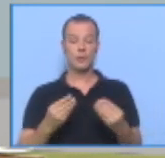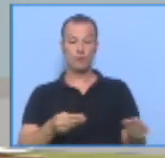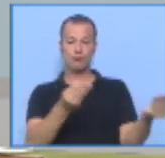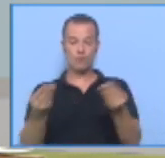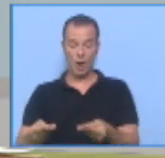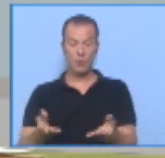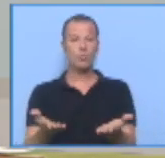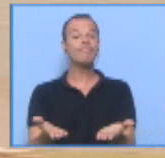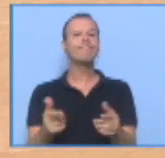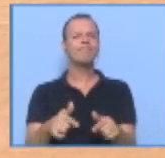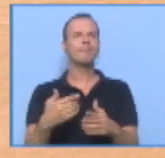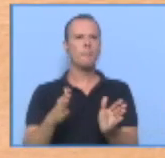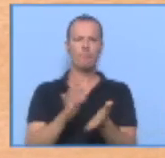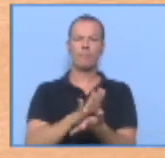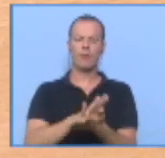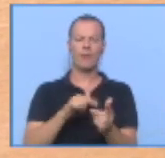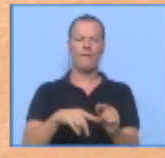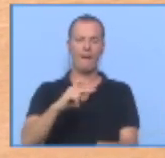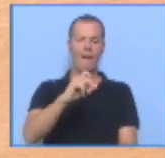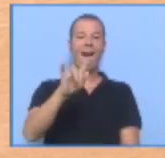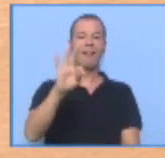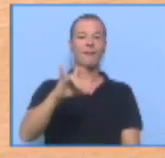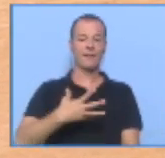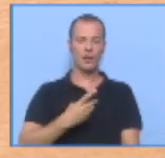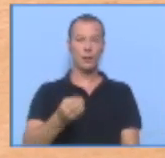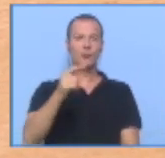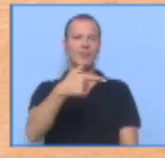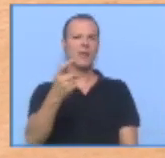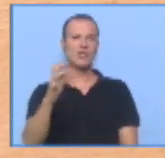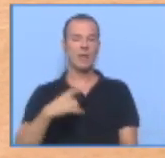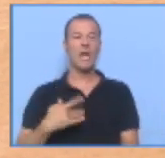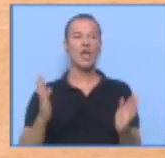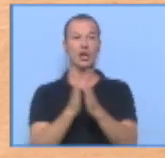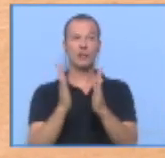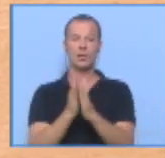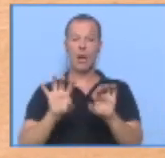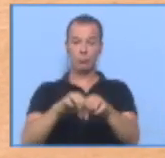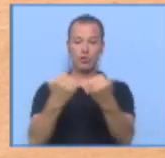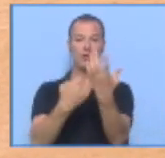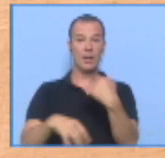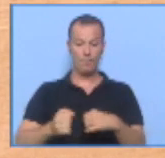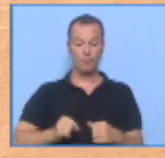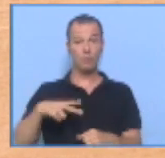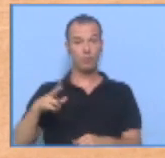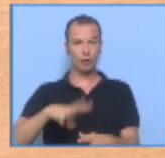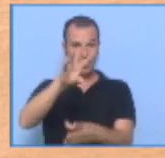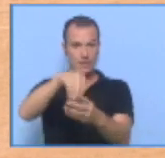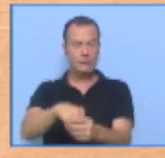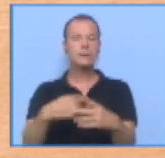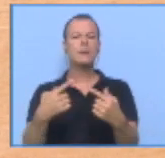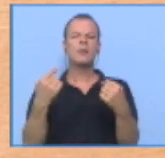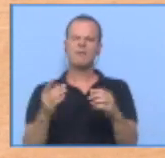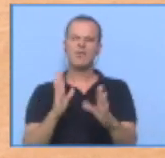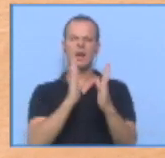trago, da autoria de Alfredo Teixeira, Religião na Sociedade Portuguesa, e que faz parte de uma coleção de ensaios